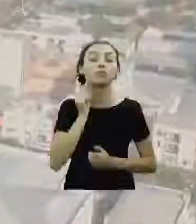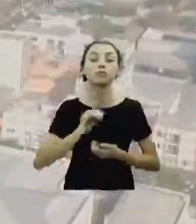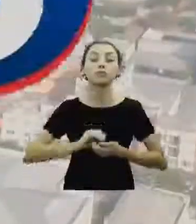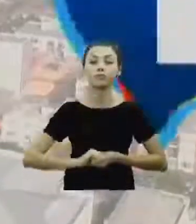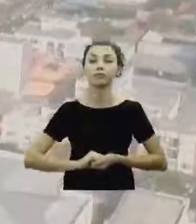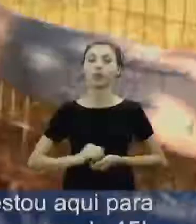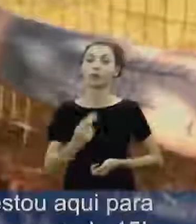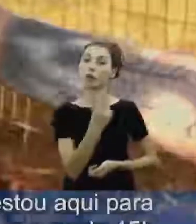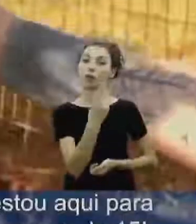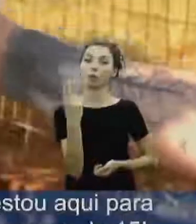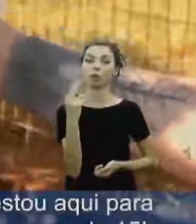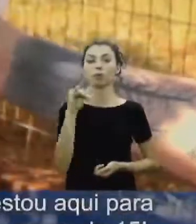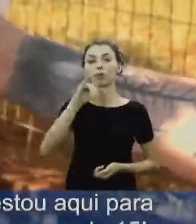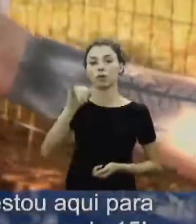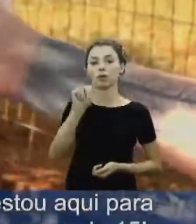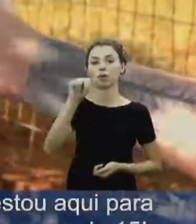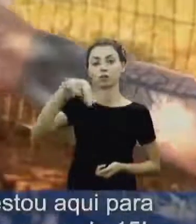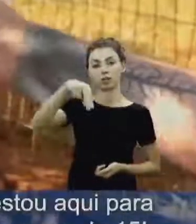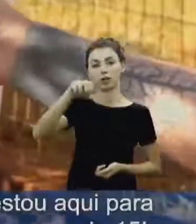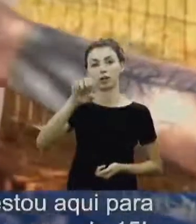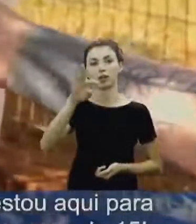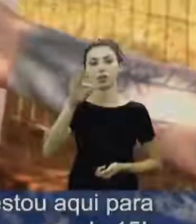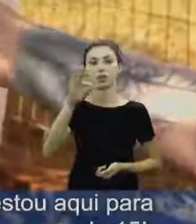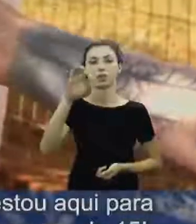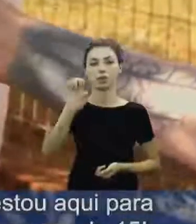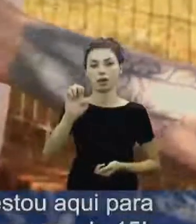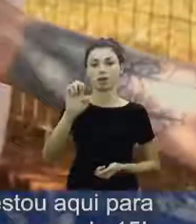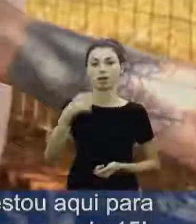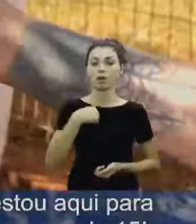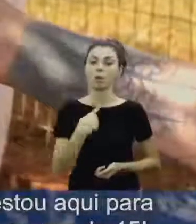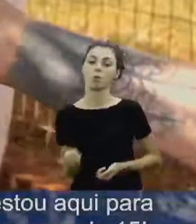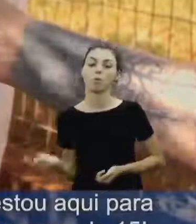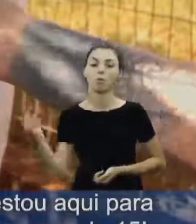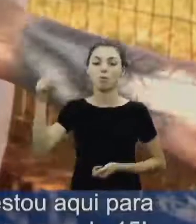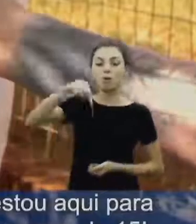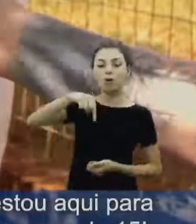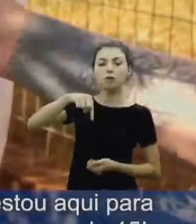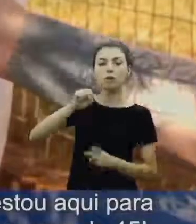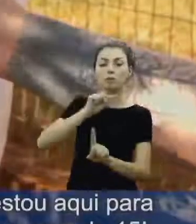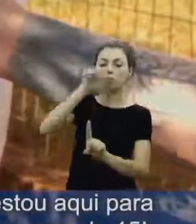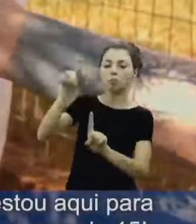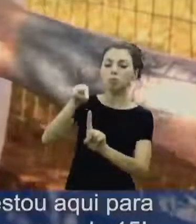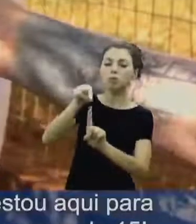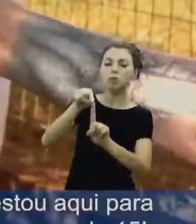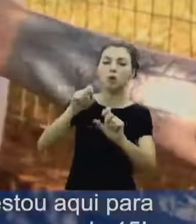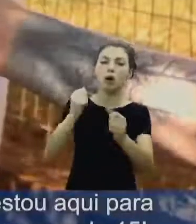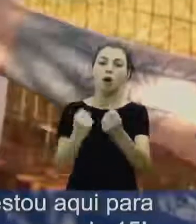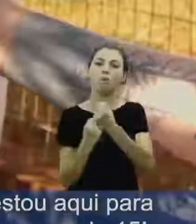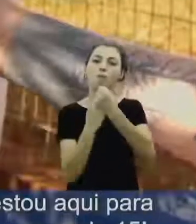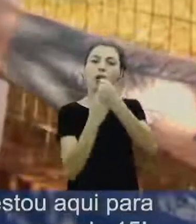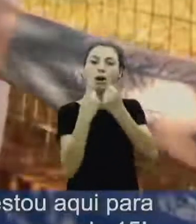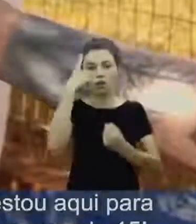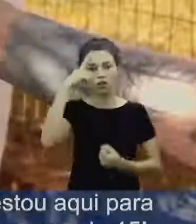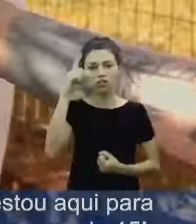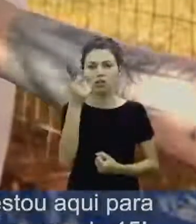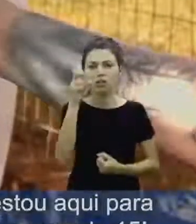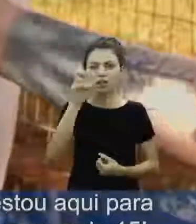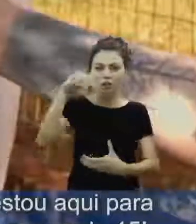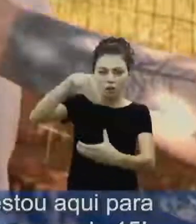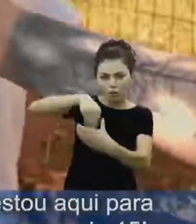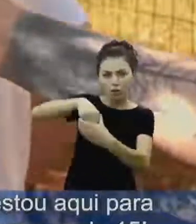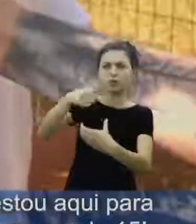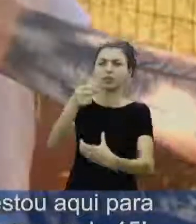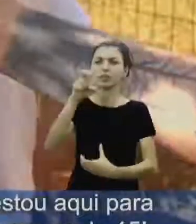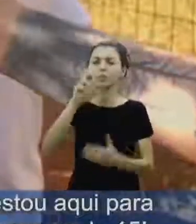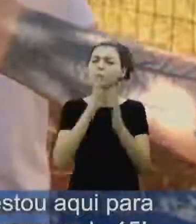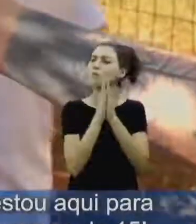Camilo. O meu nome é Janete Ticiane da Silva, moro em Campo Grande, estou aqui para apoiar. No